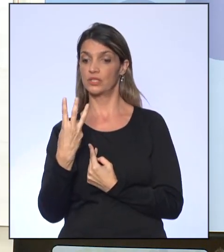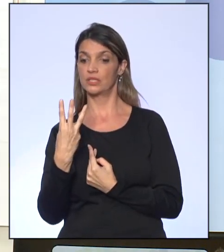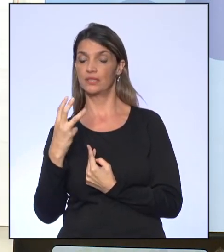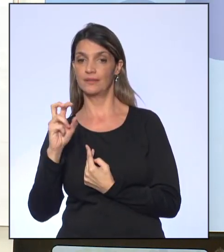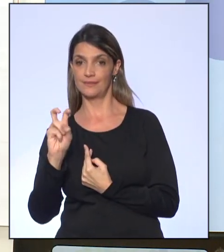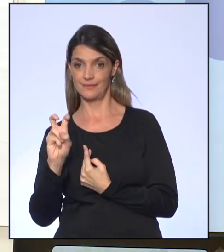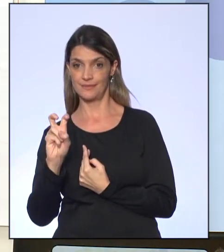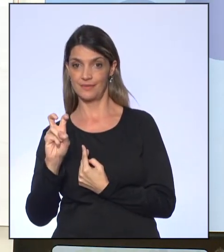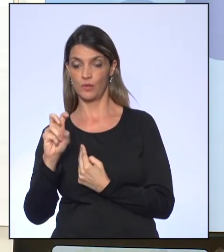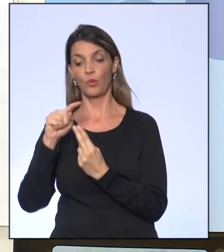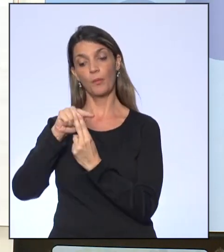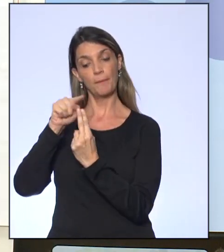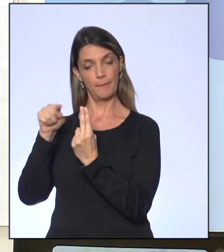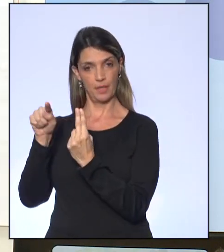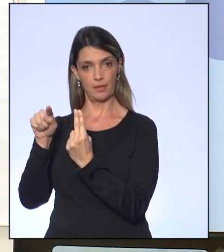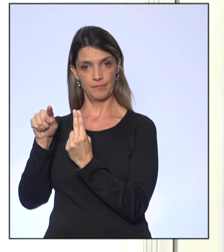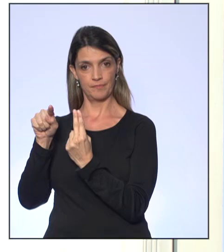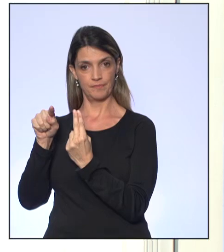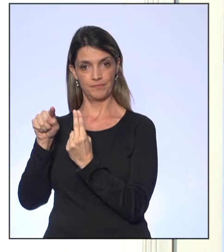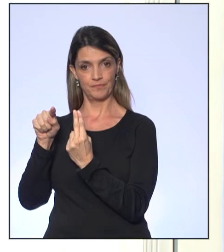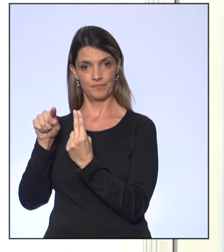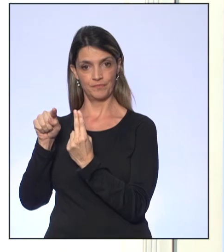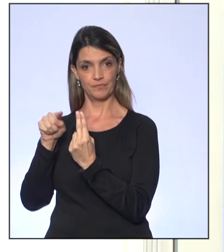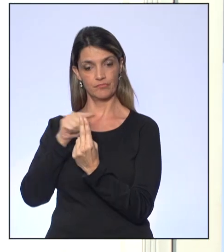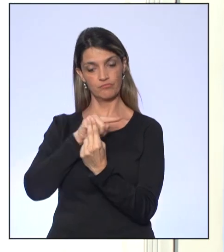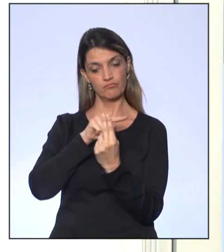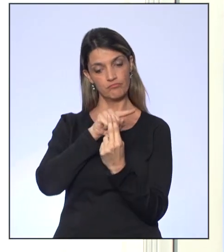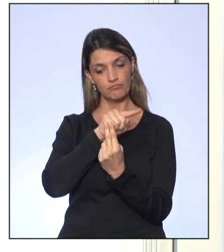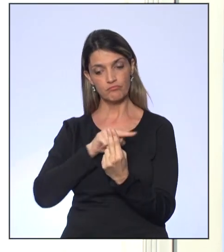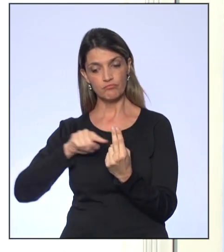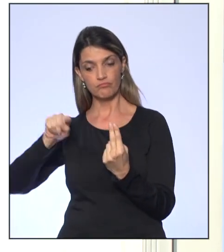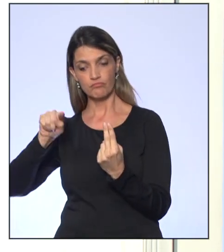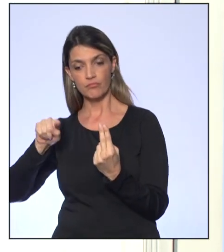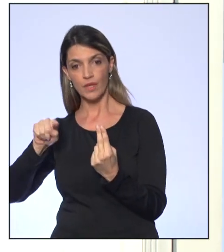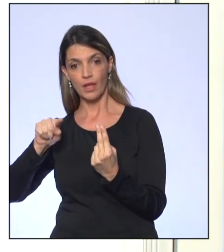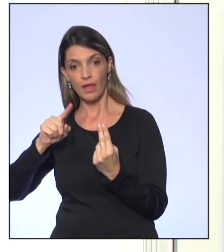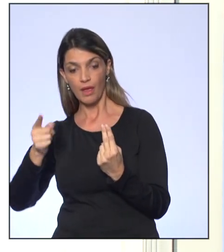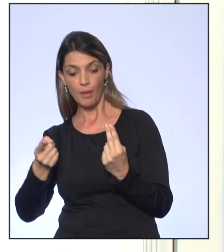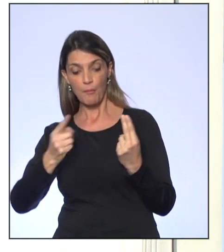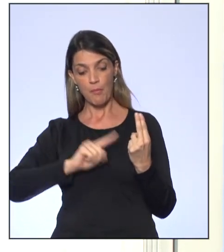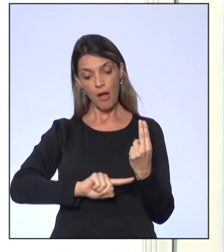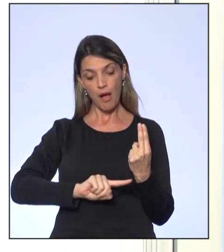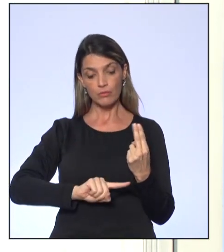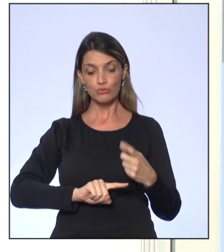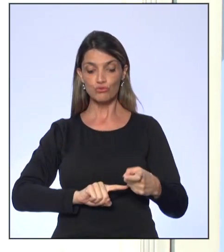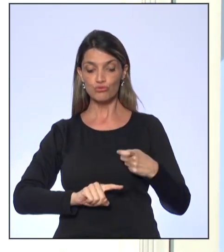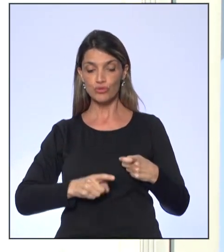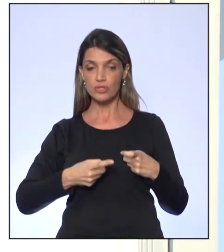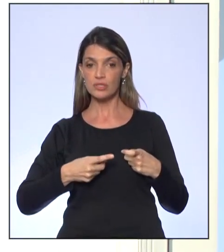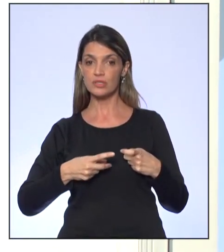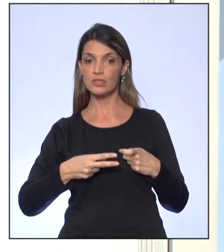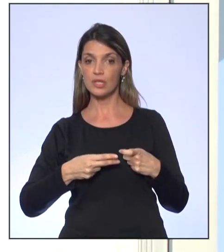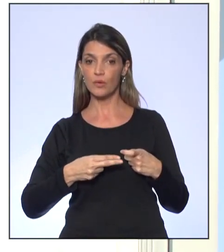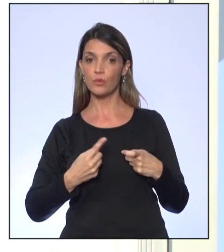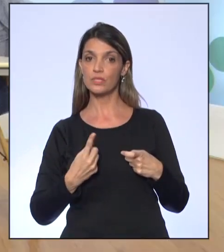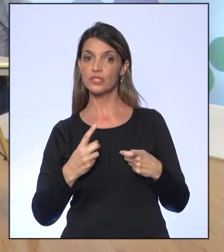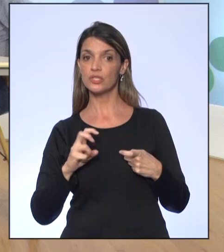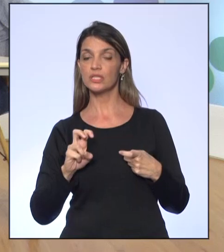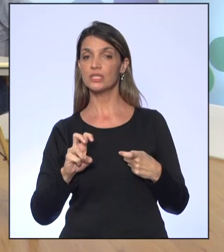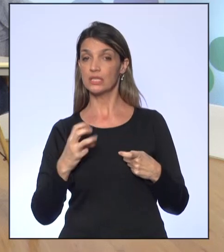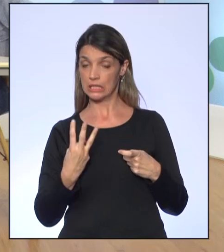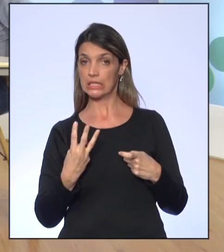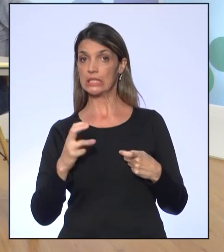135 π aqui. 180 está multiplicando, divide, não é isso? Exato. 135 π dividido